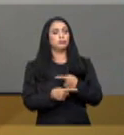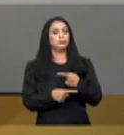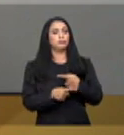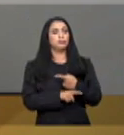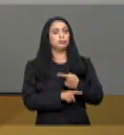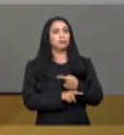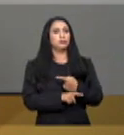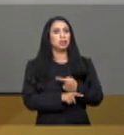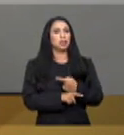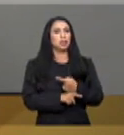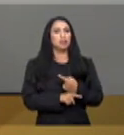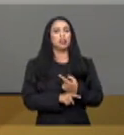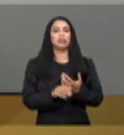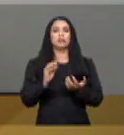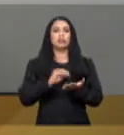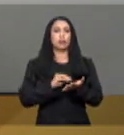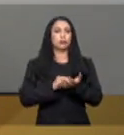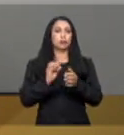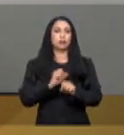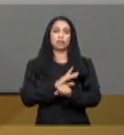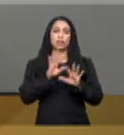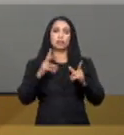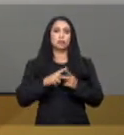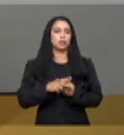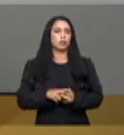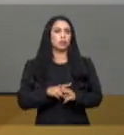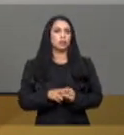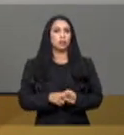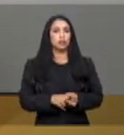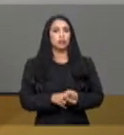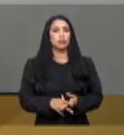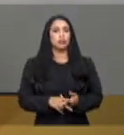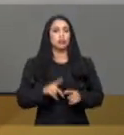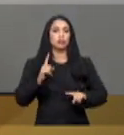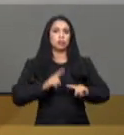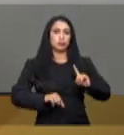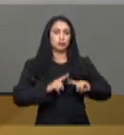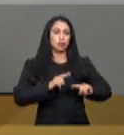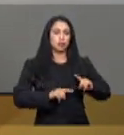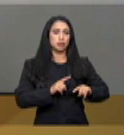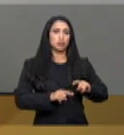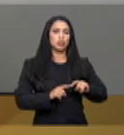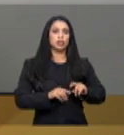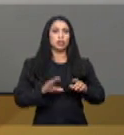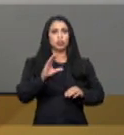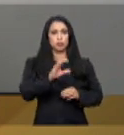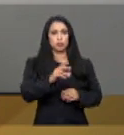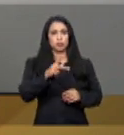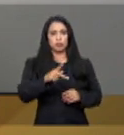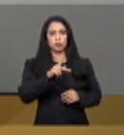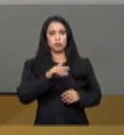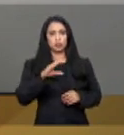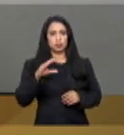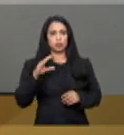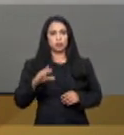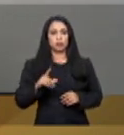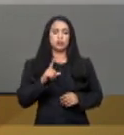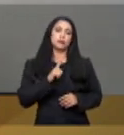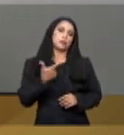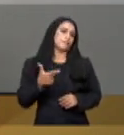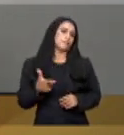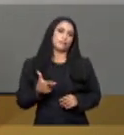ou obscura, ou para corrigir erro material nos termos do Código de Processo Civil, o que não ocorre na espécie.